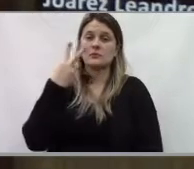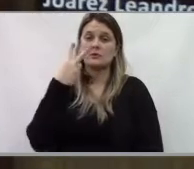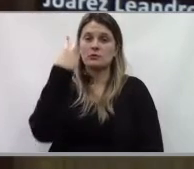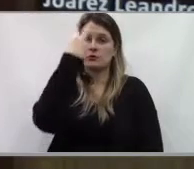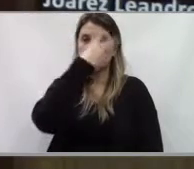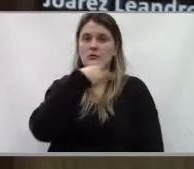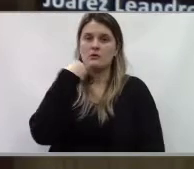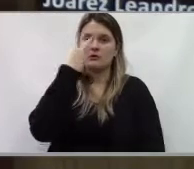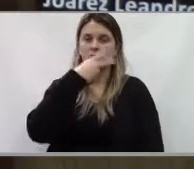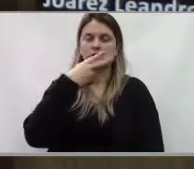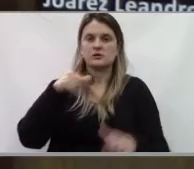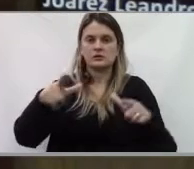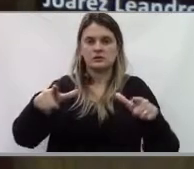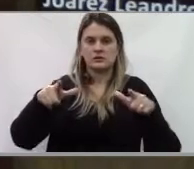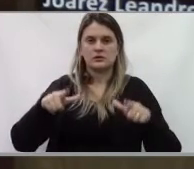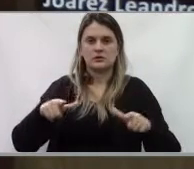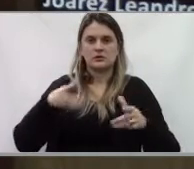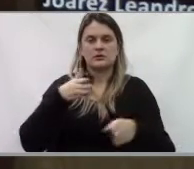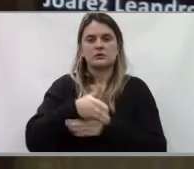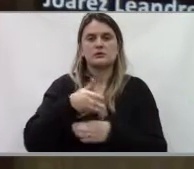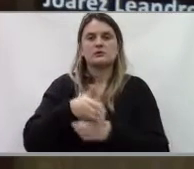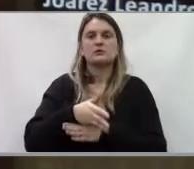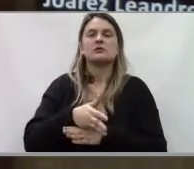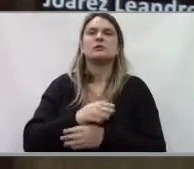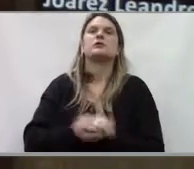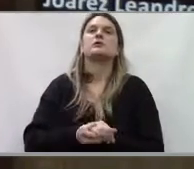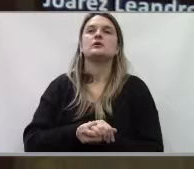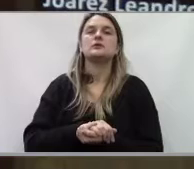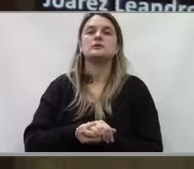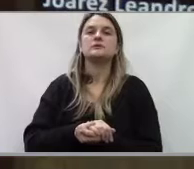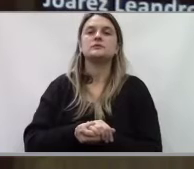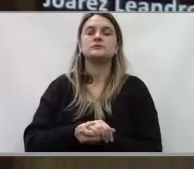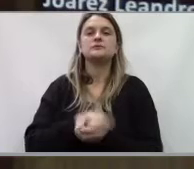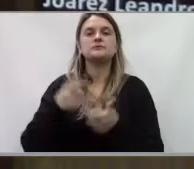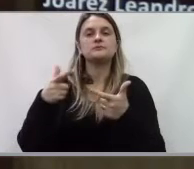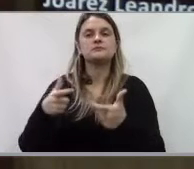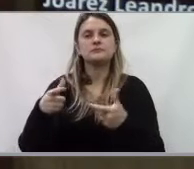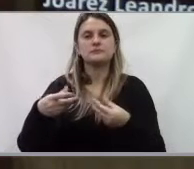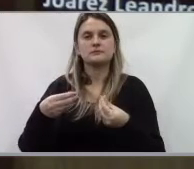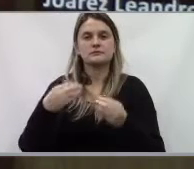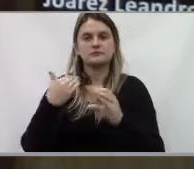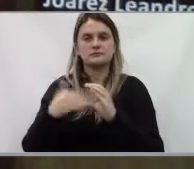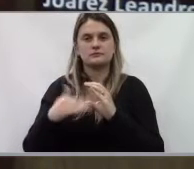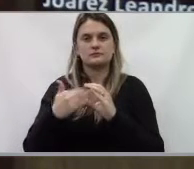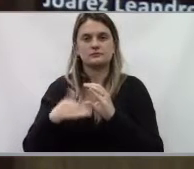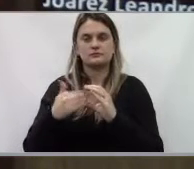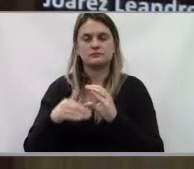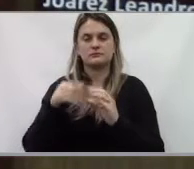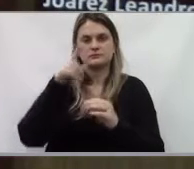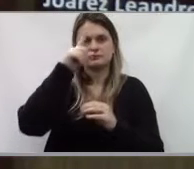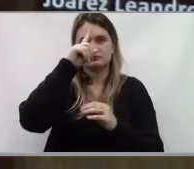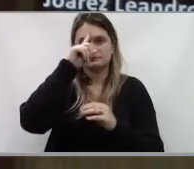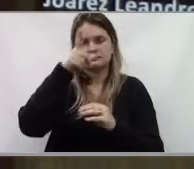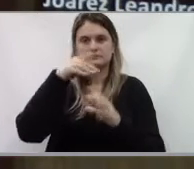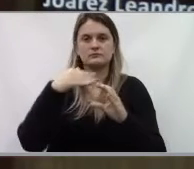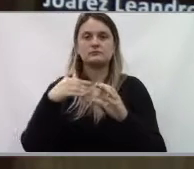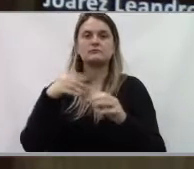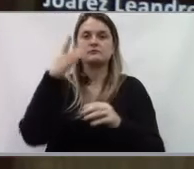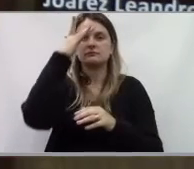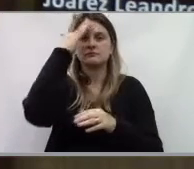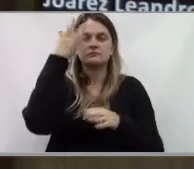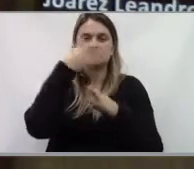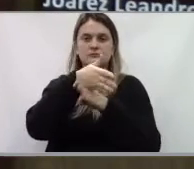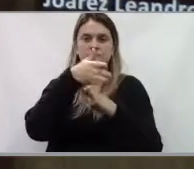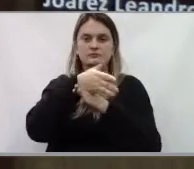atestam aí 2 horas de participação com o certificado onde é encaminhado através do e-mail para